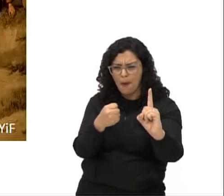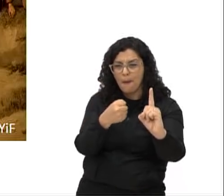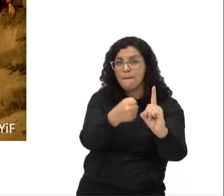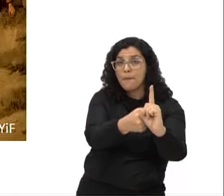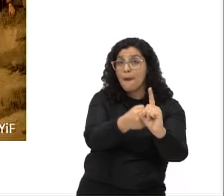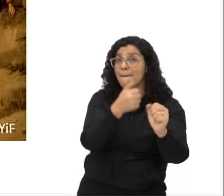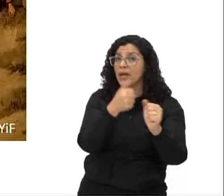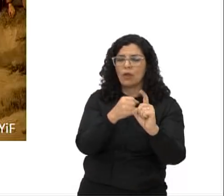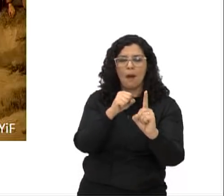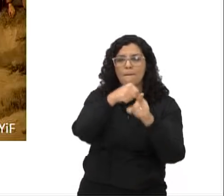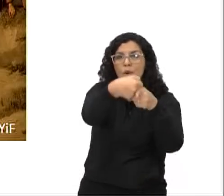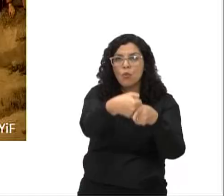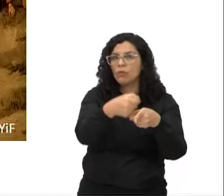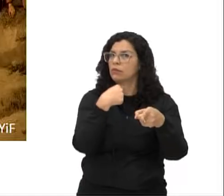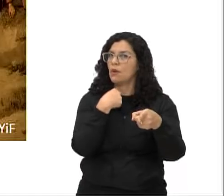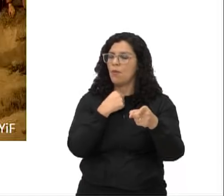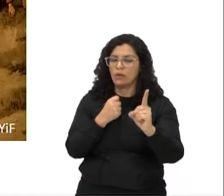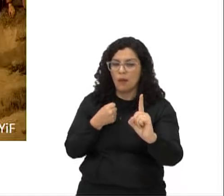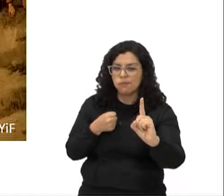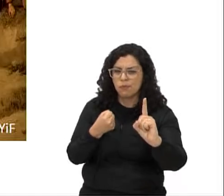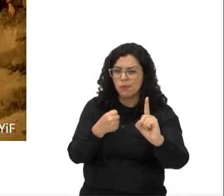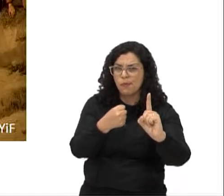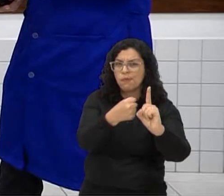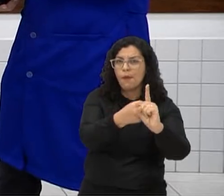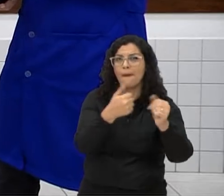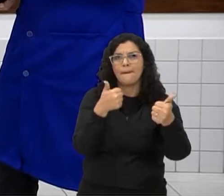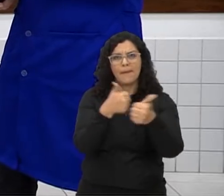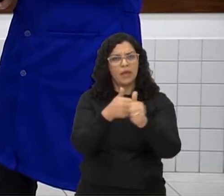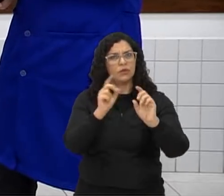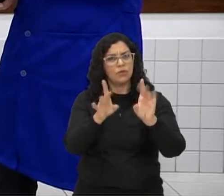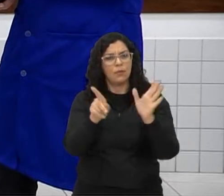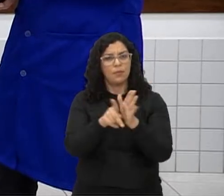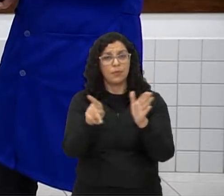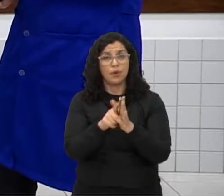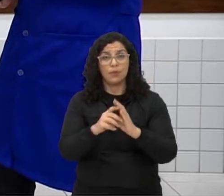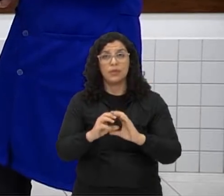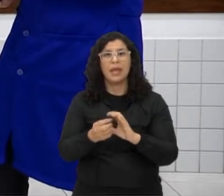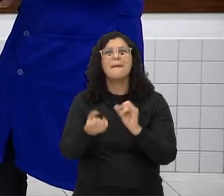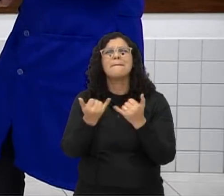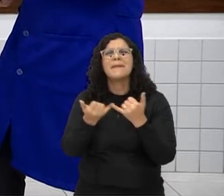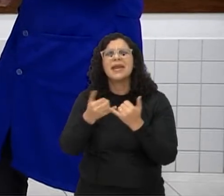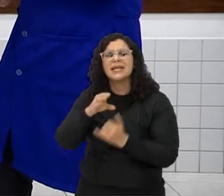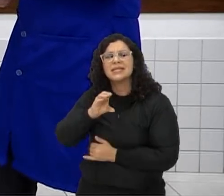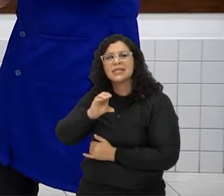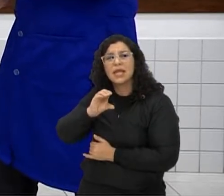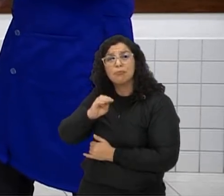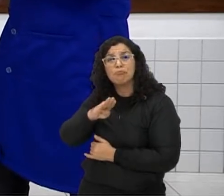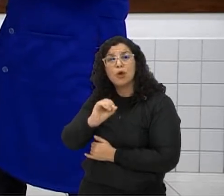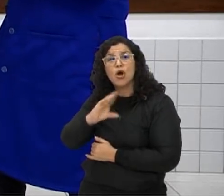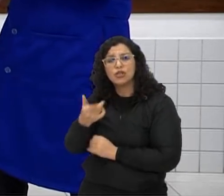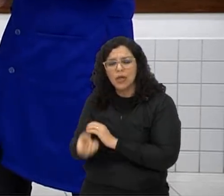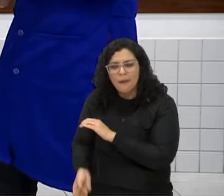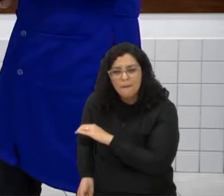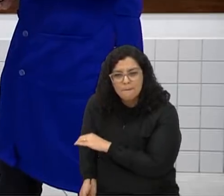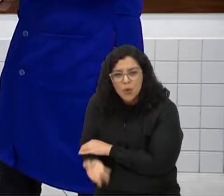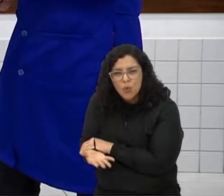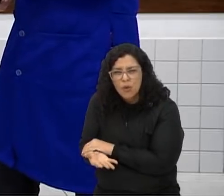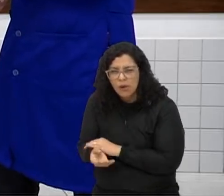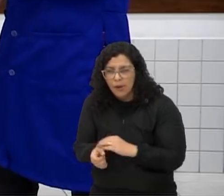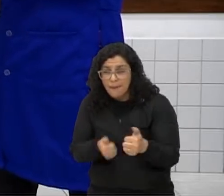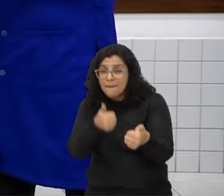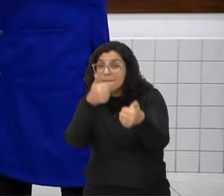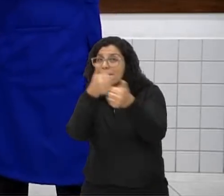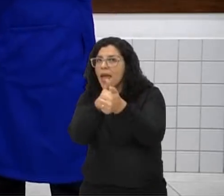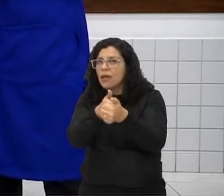Então é algo que vocês já viram nas aulas de Educação Física, né? O jogo lá da bocha. Então a bocha tem esse objetivo, né, que é colocar